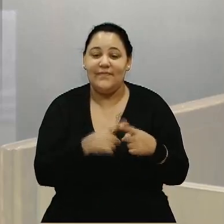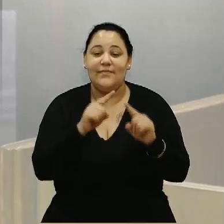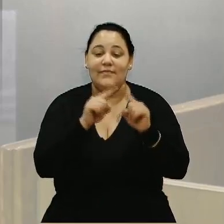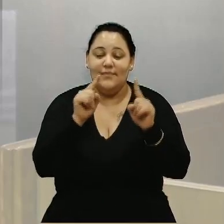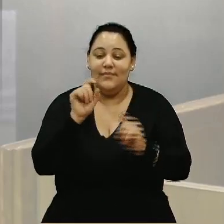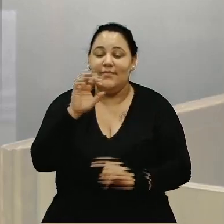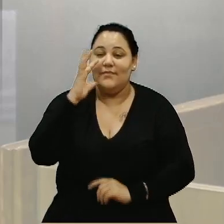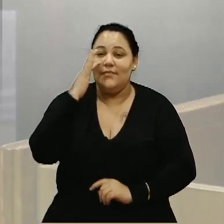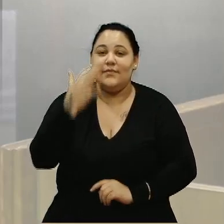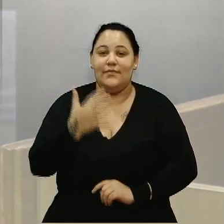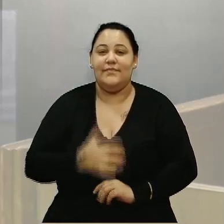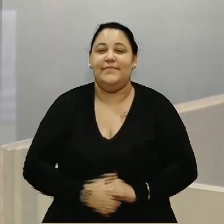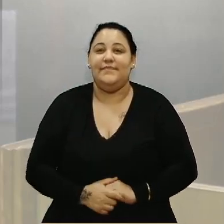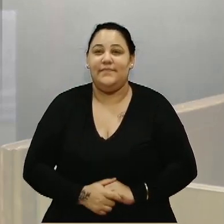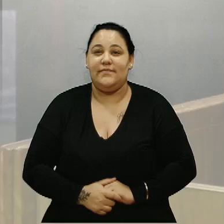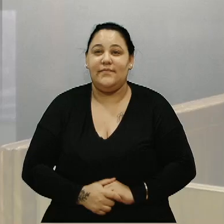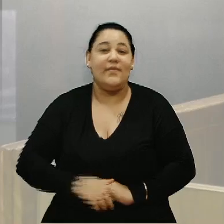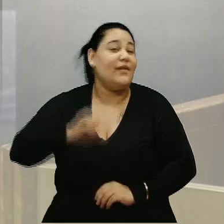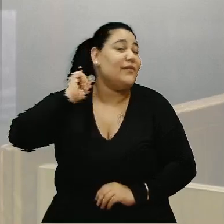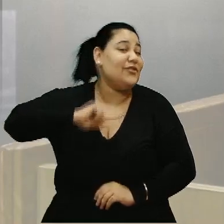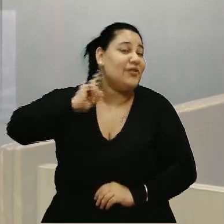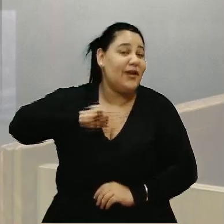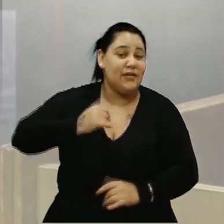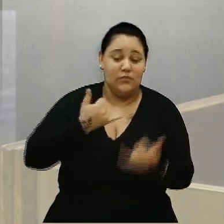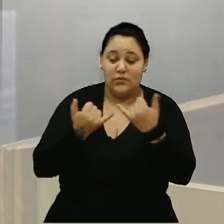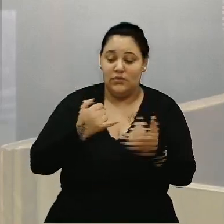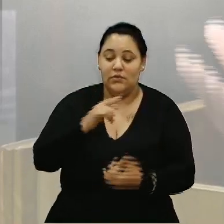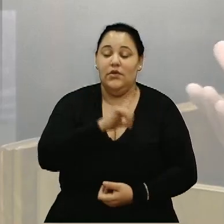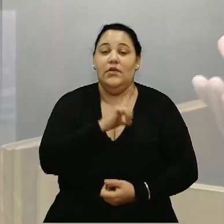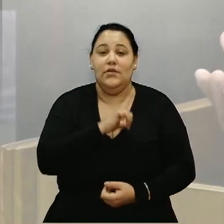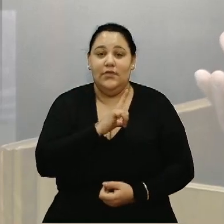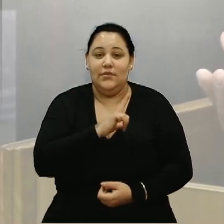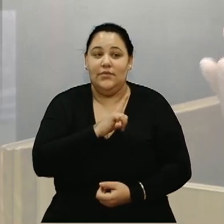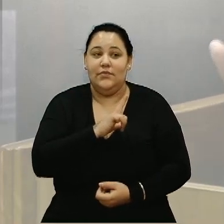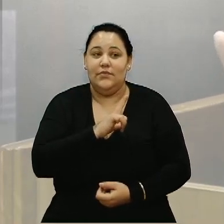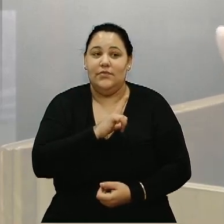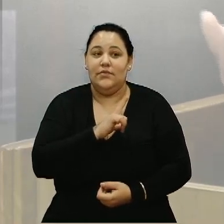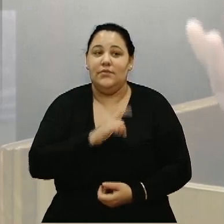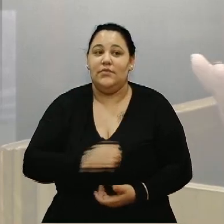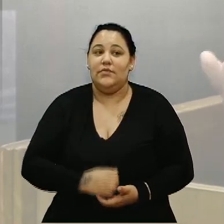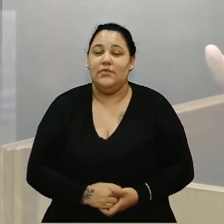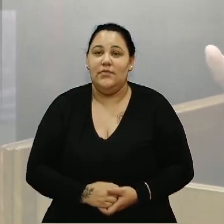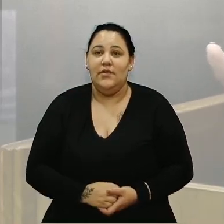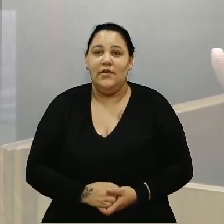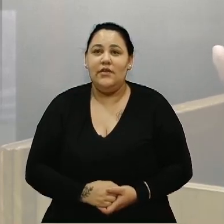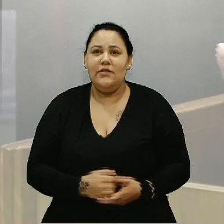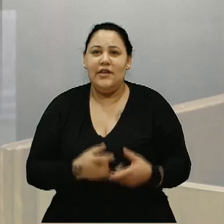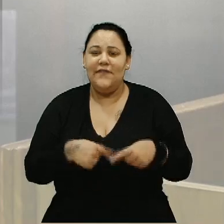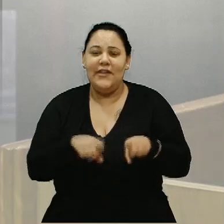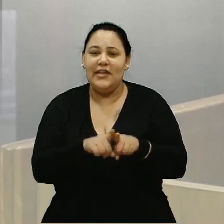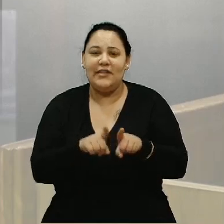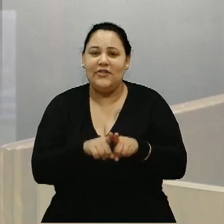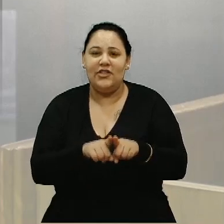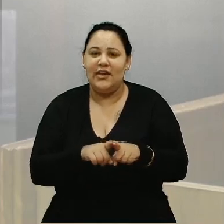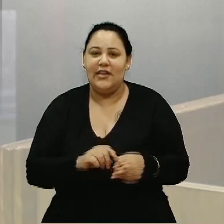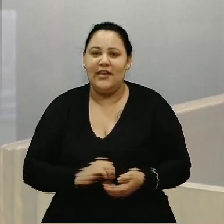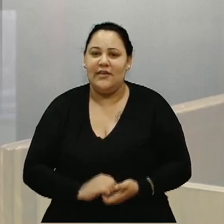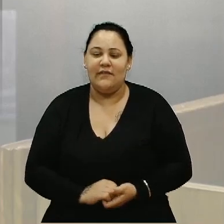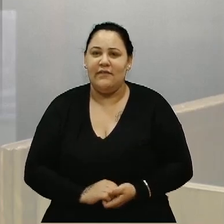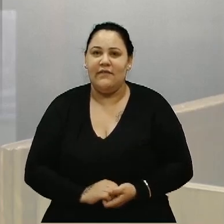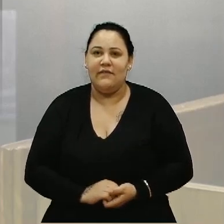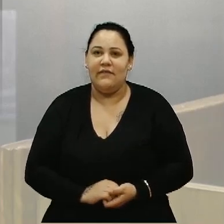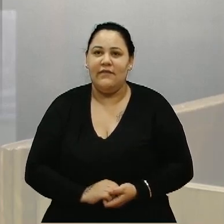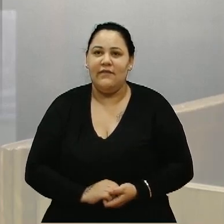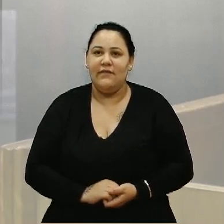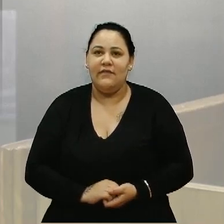acontece? Minas Gerais teve uma hiperprodução de cenoura e beterraba. Por quê? Porque o clima